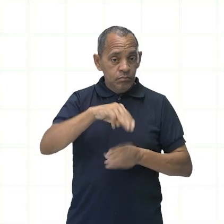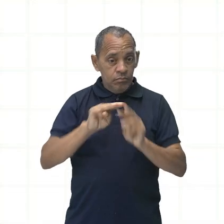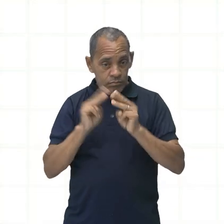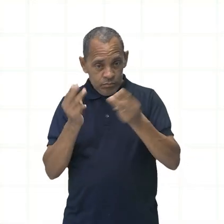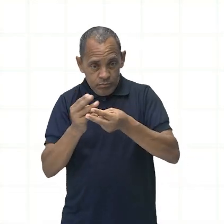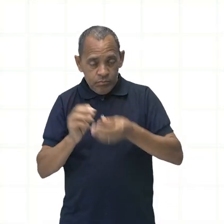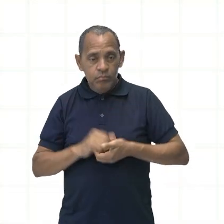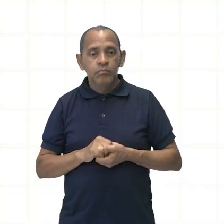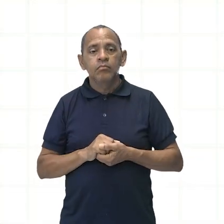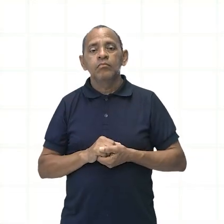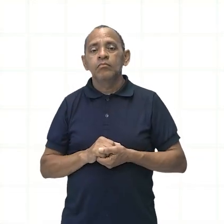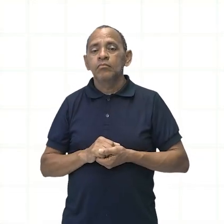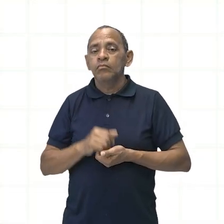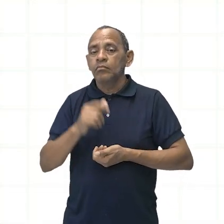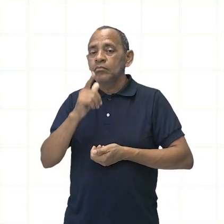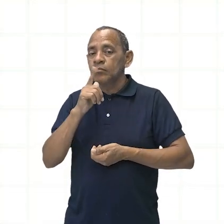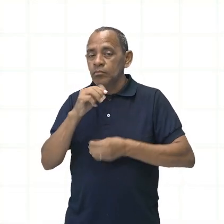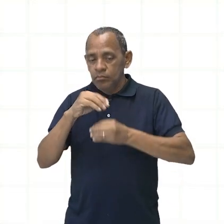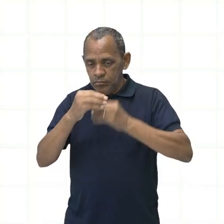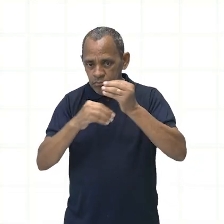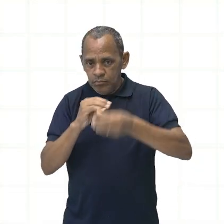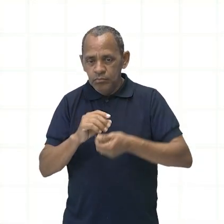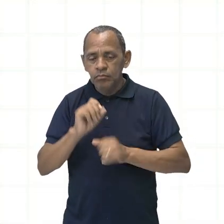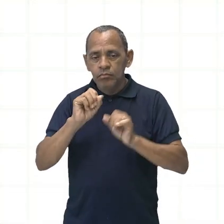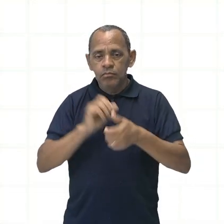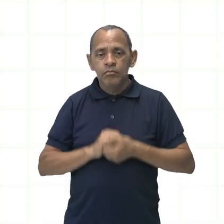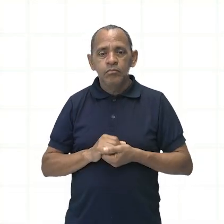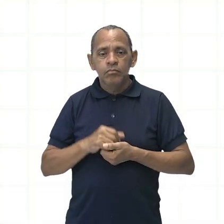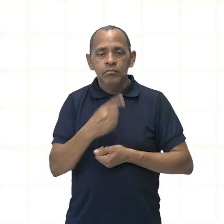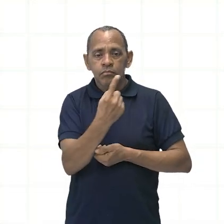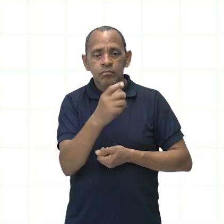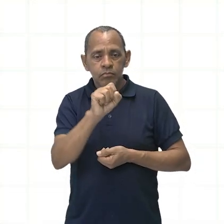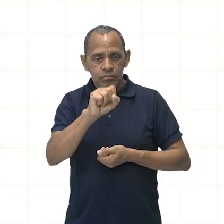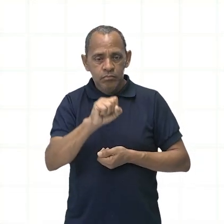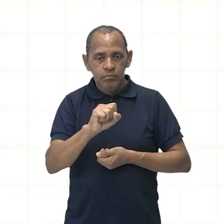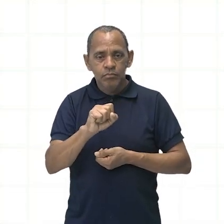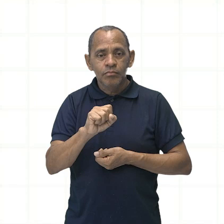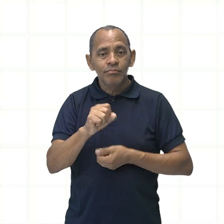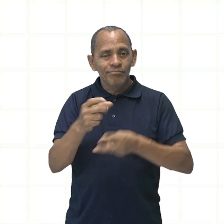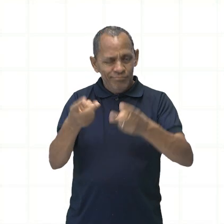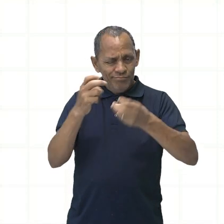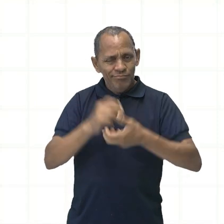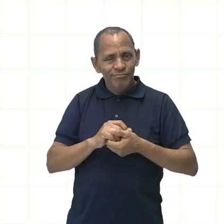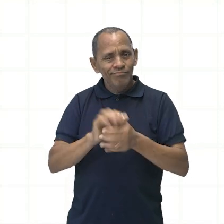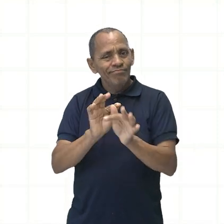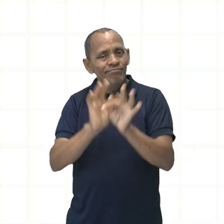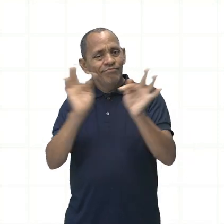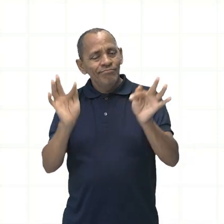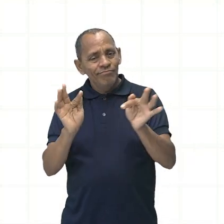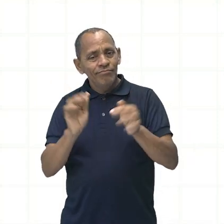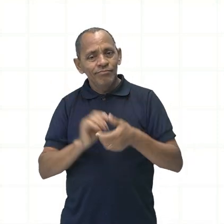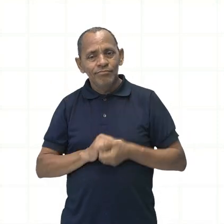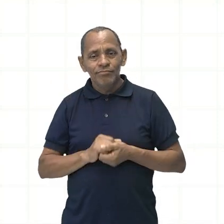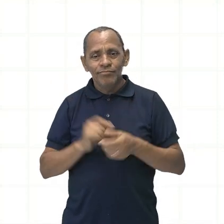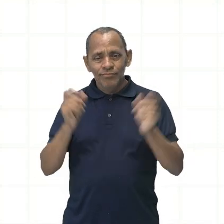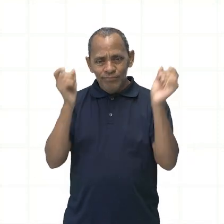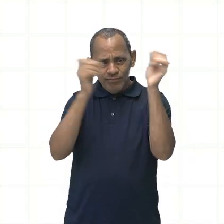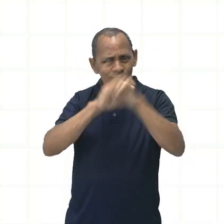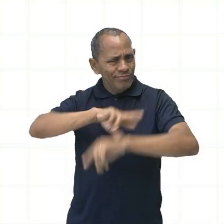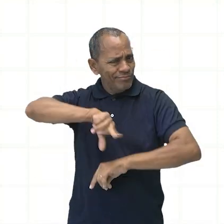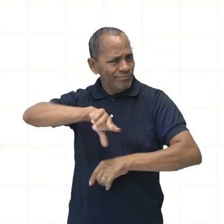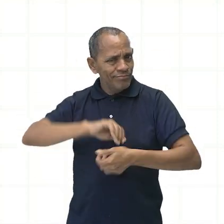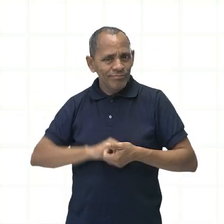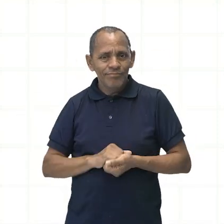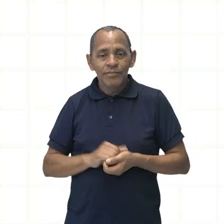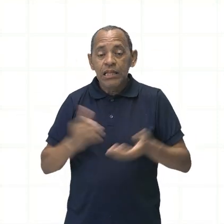molécula de água de 18. Viu como é simples? Parece difícil, mas não é. Ok? E